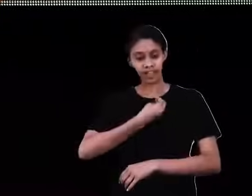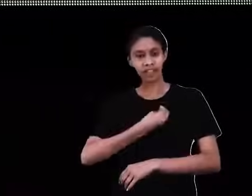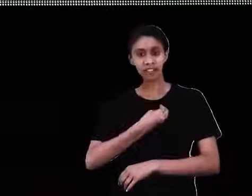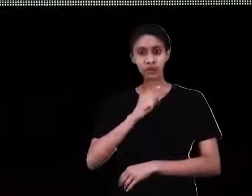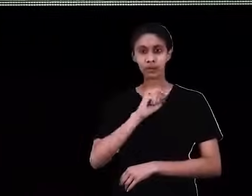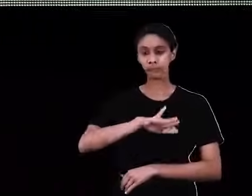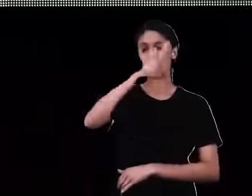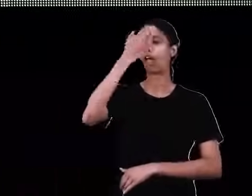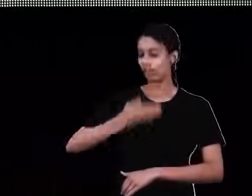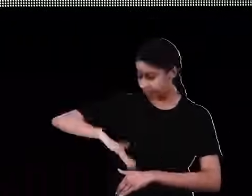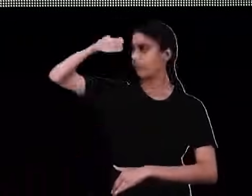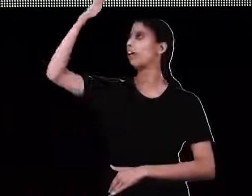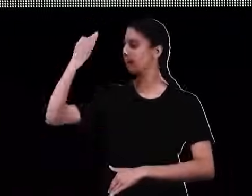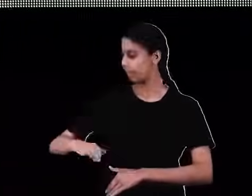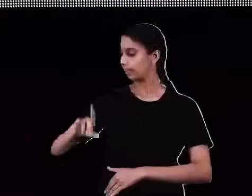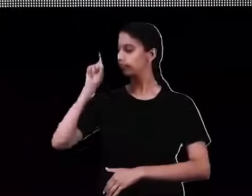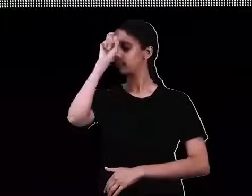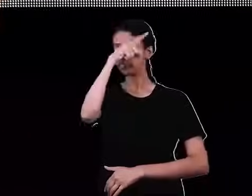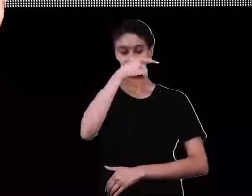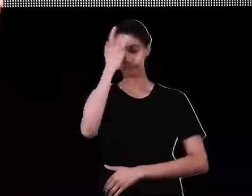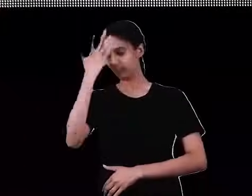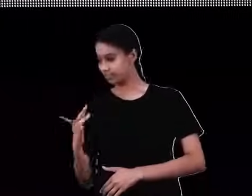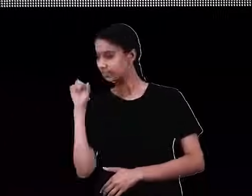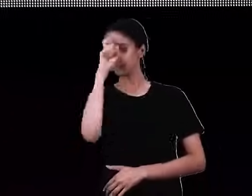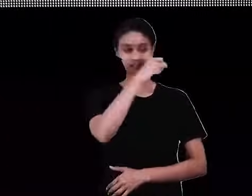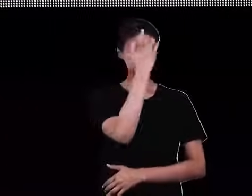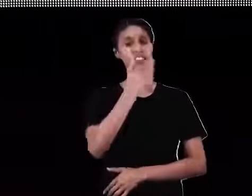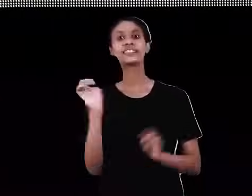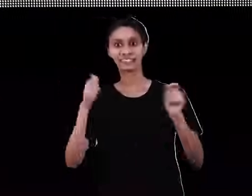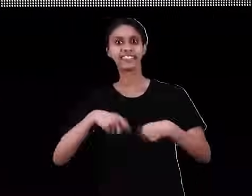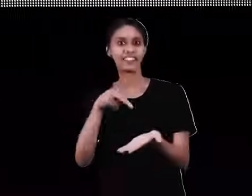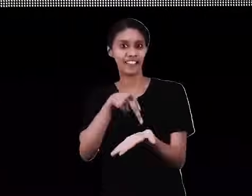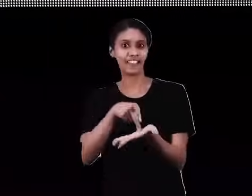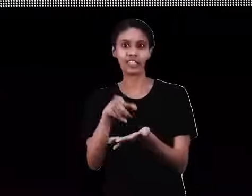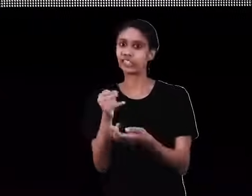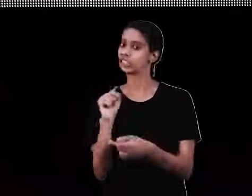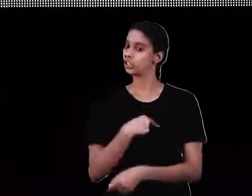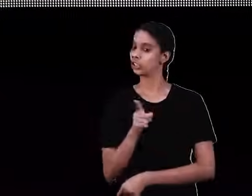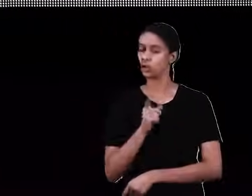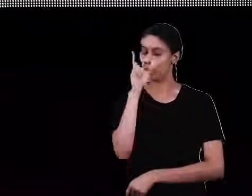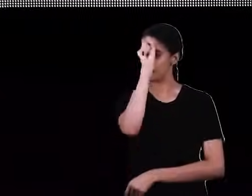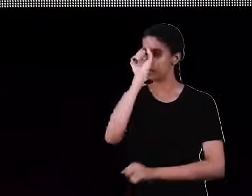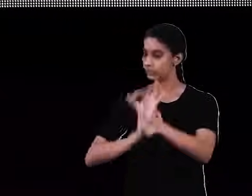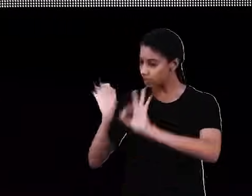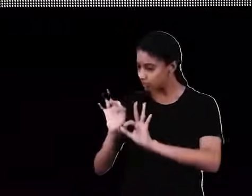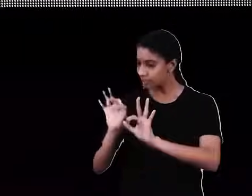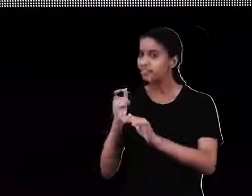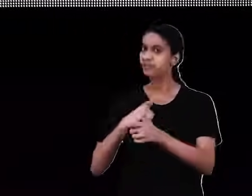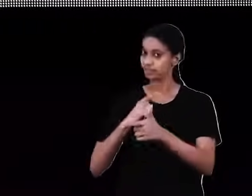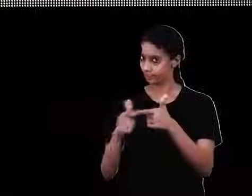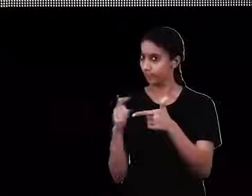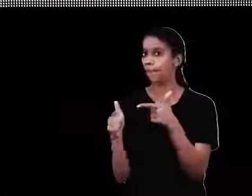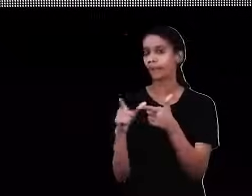montanha russa, não é, gente? É ou não é, gente? Se a gente não aprender a botar o cinto, vai dar problema. Vai ou não vai? Vai ou não vai? Tem